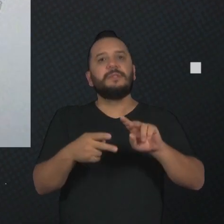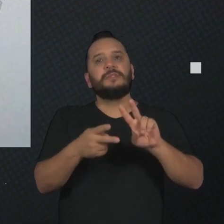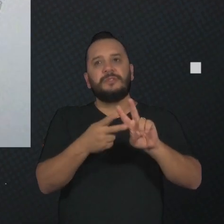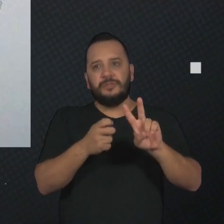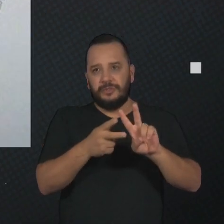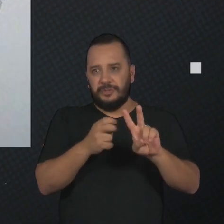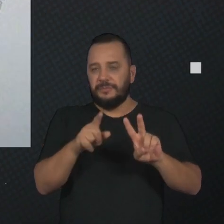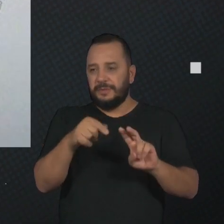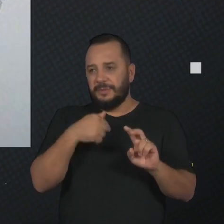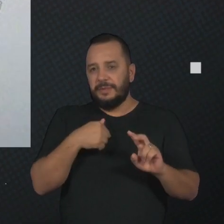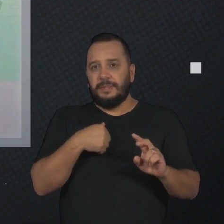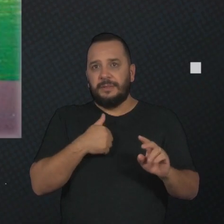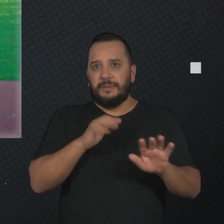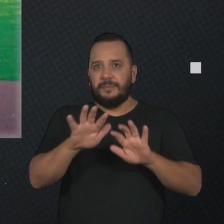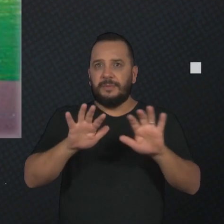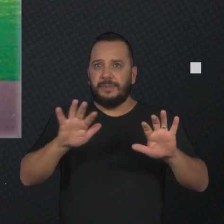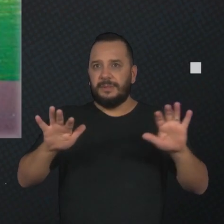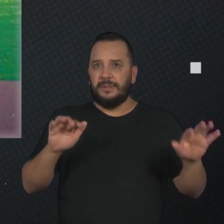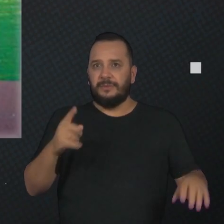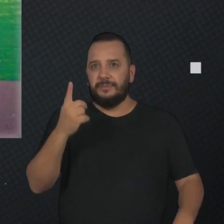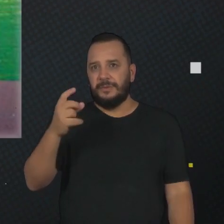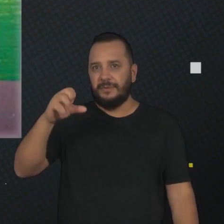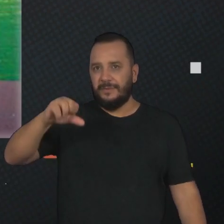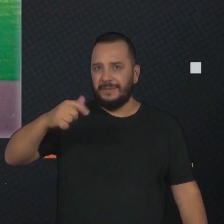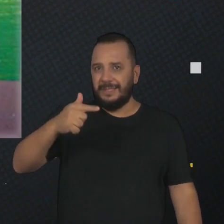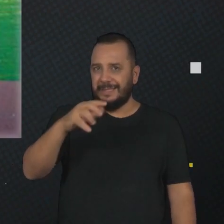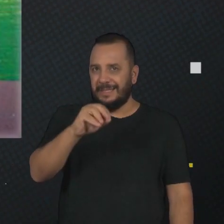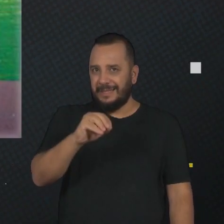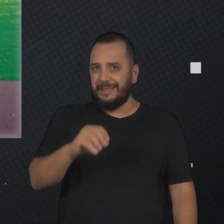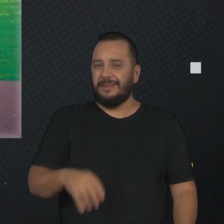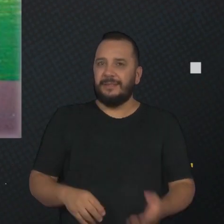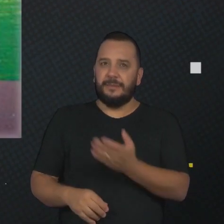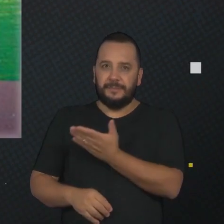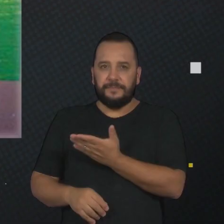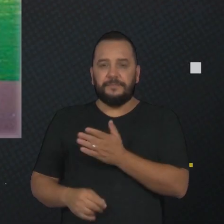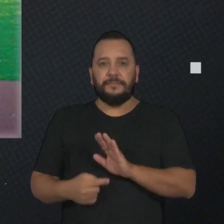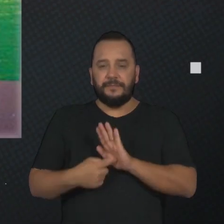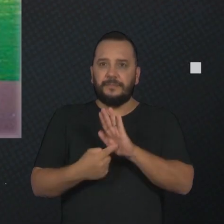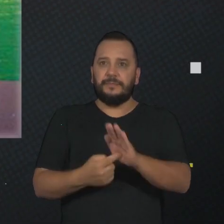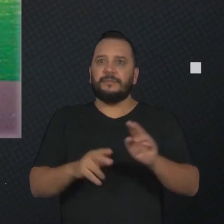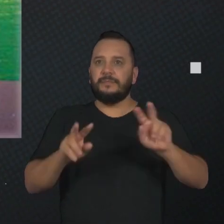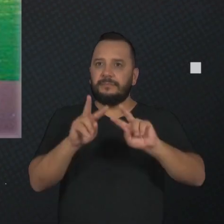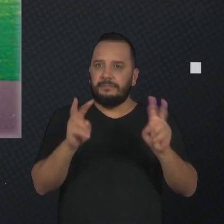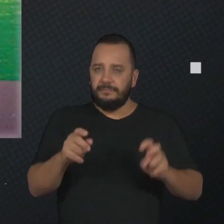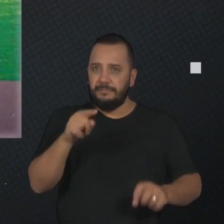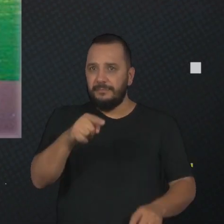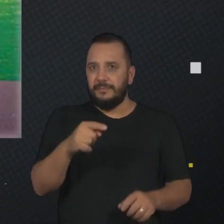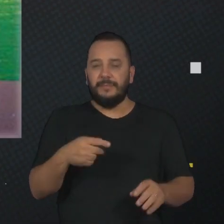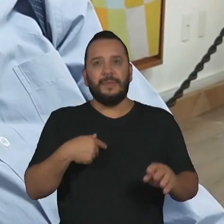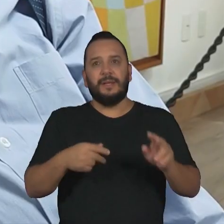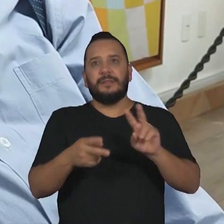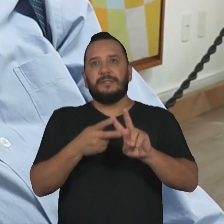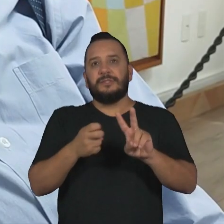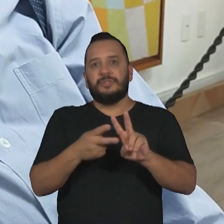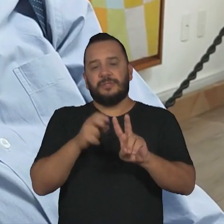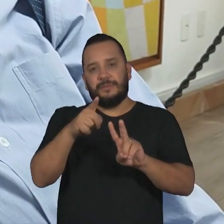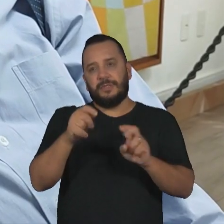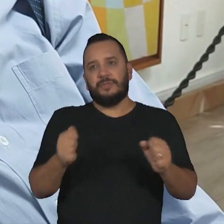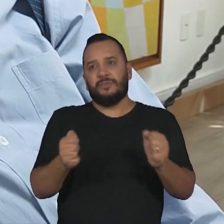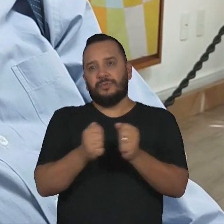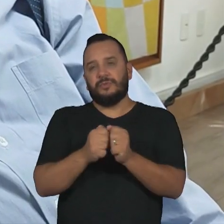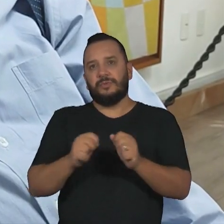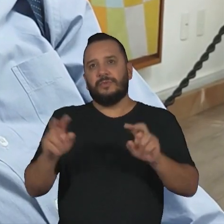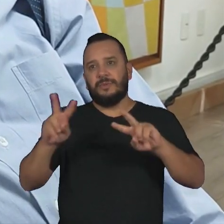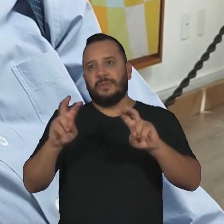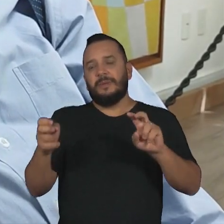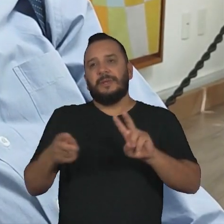uma exposição ainda nos anos 70, né? E tratando desse tema. E junto com o tema